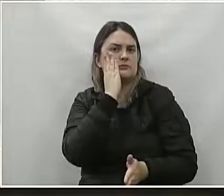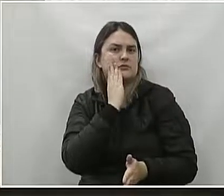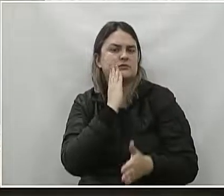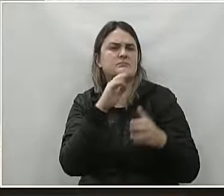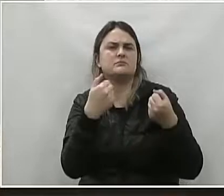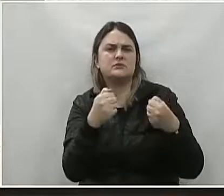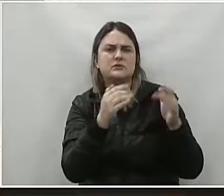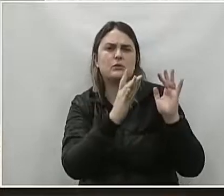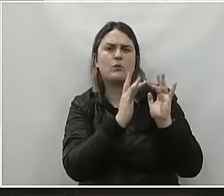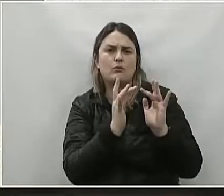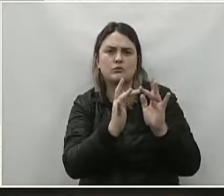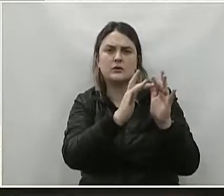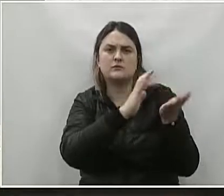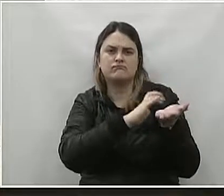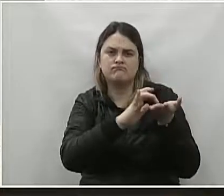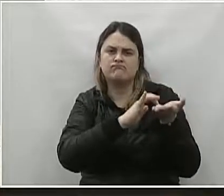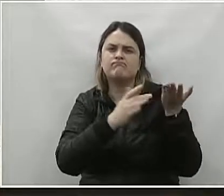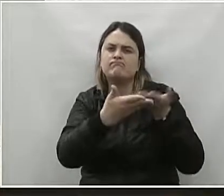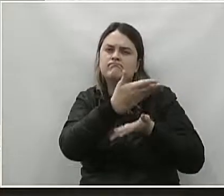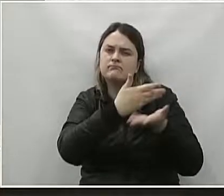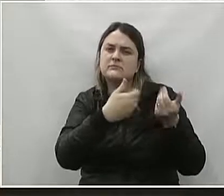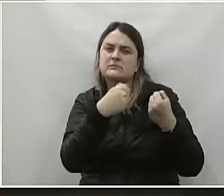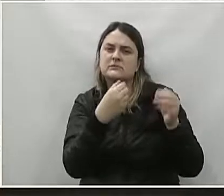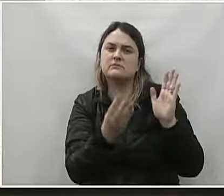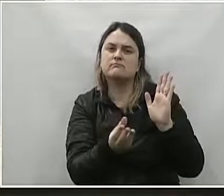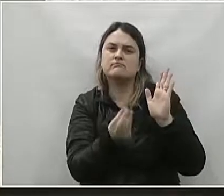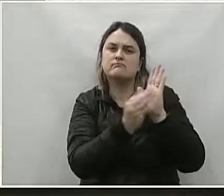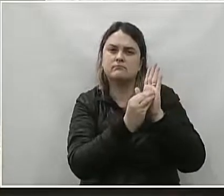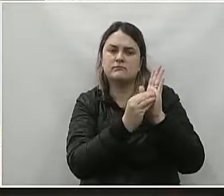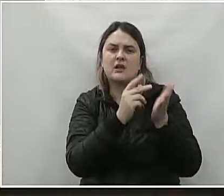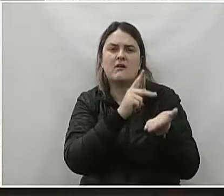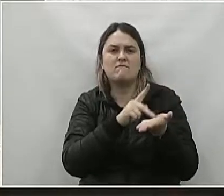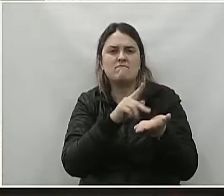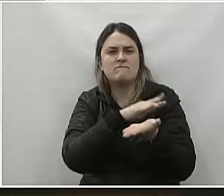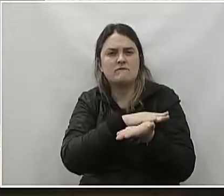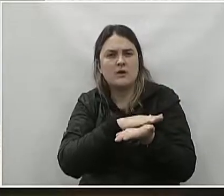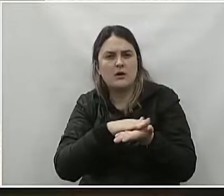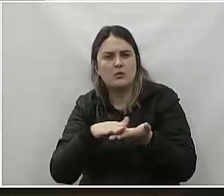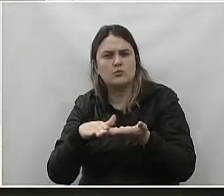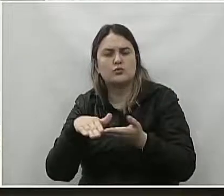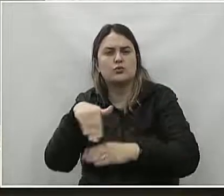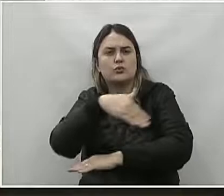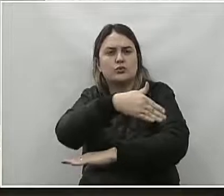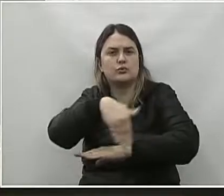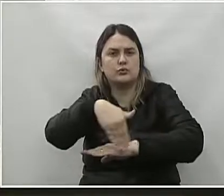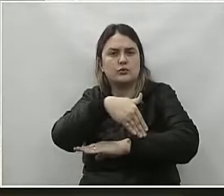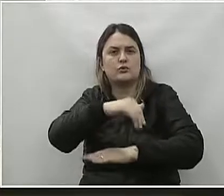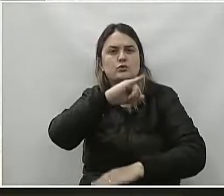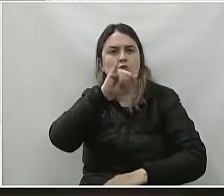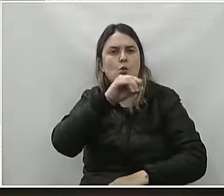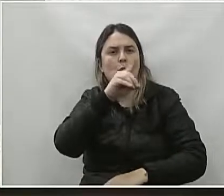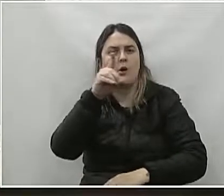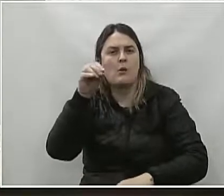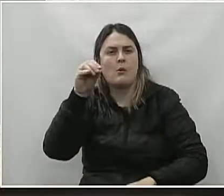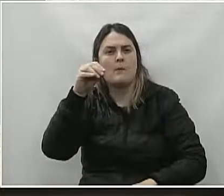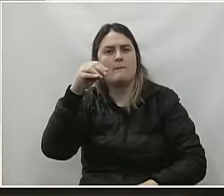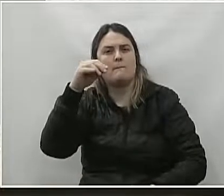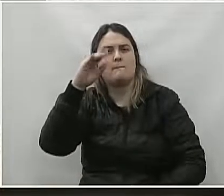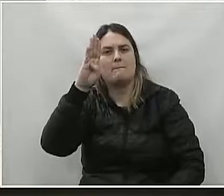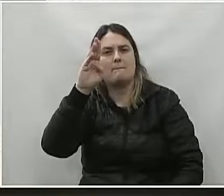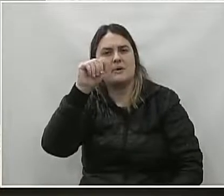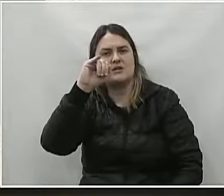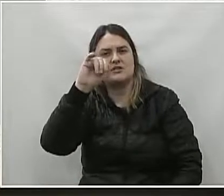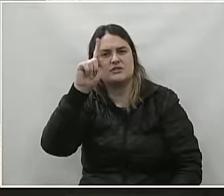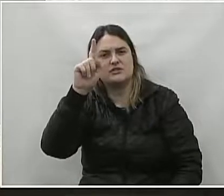entre em contato com as secretarias envolvidas para incluir no programa de pavimentação asfáltica a rua João Bajesque, no